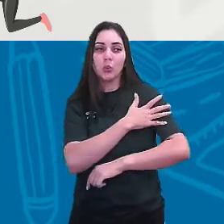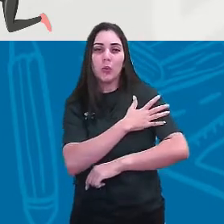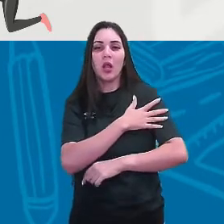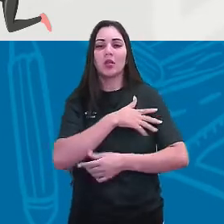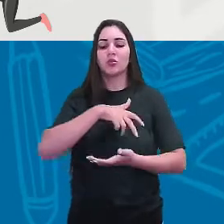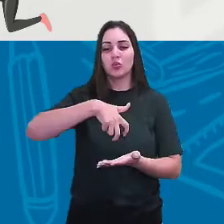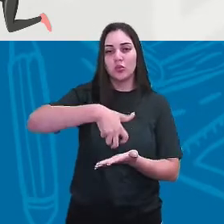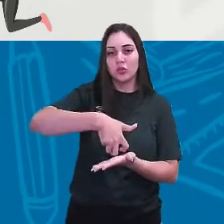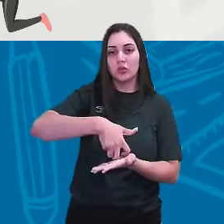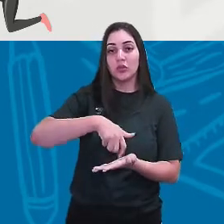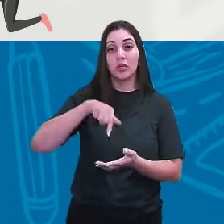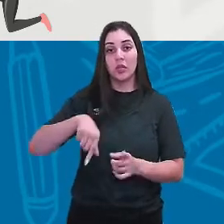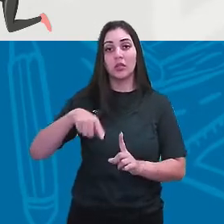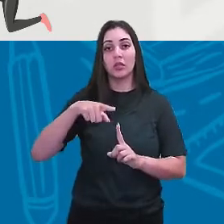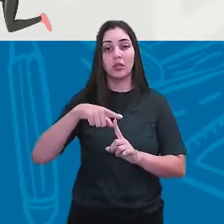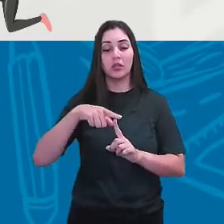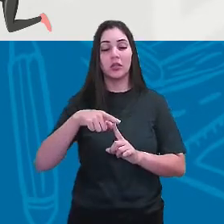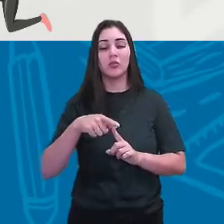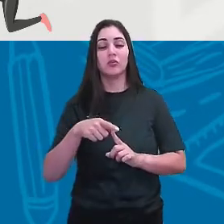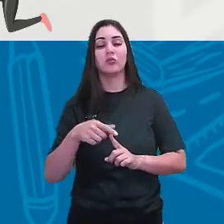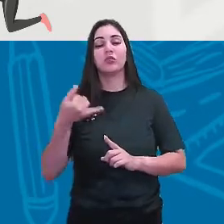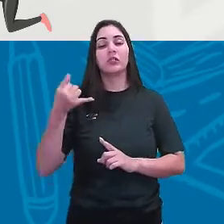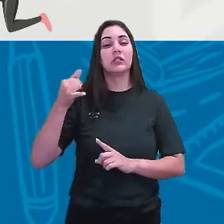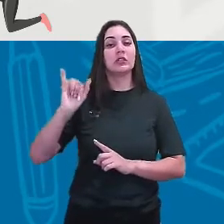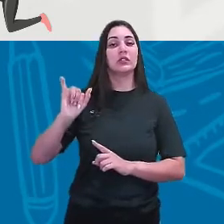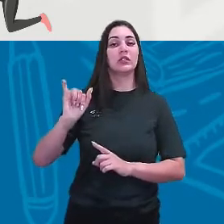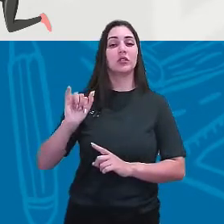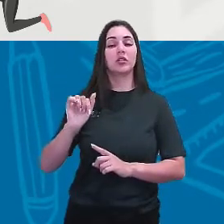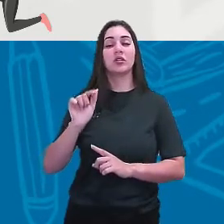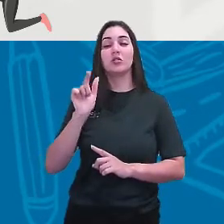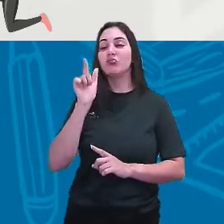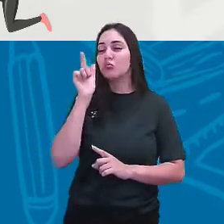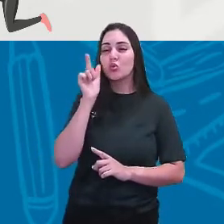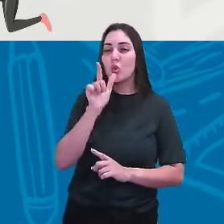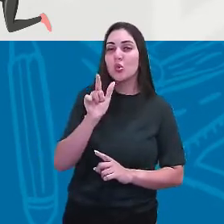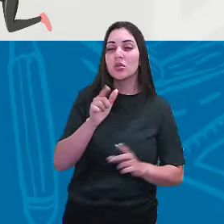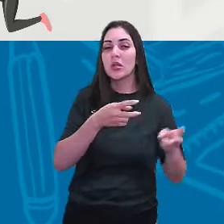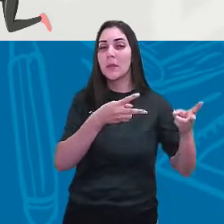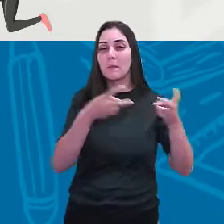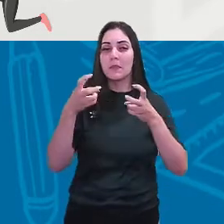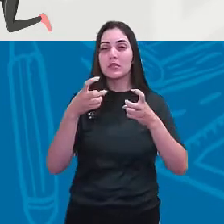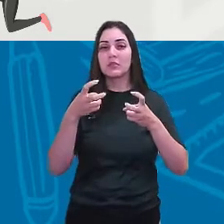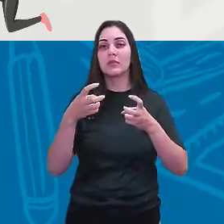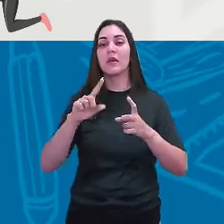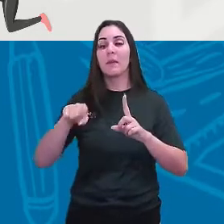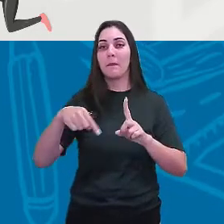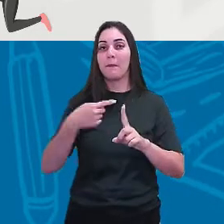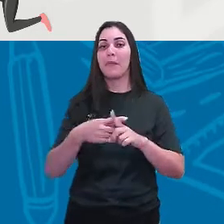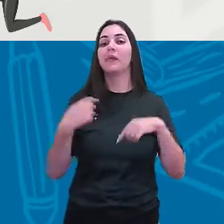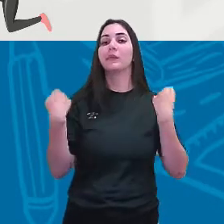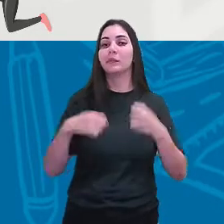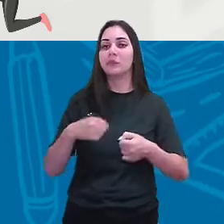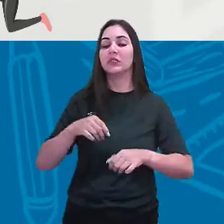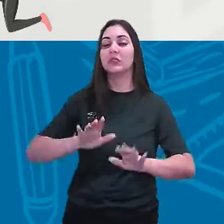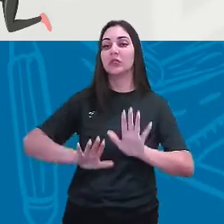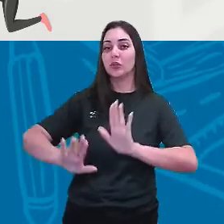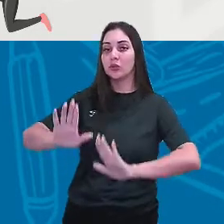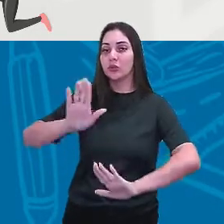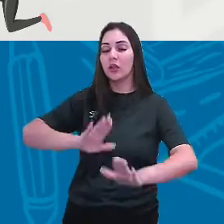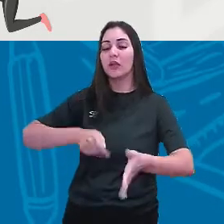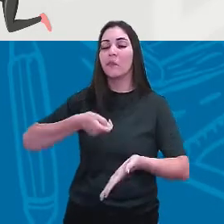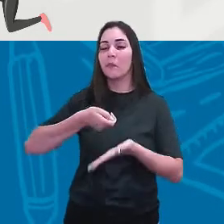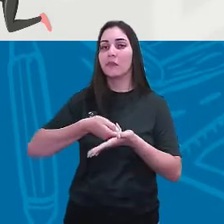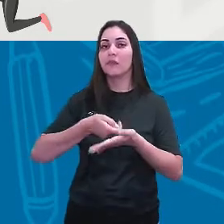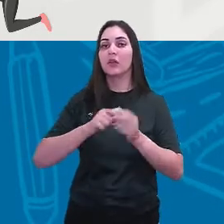também são tipos de acidentes que a gente não pode prever, né, quando eles vão acontecer, mas a gente pode ter cuidado, tá certo, para